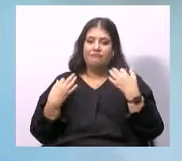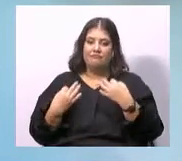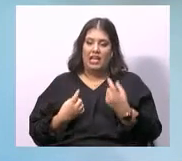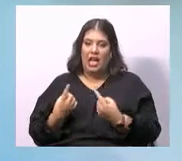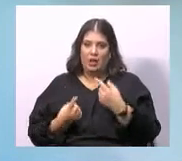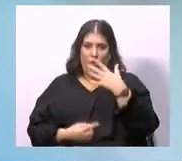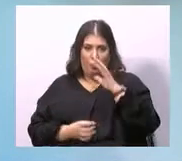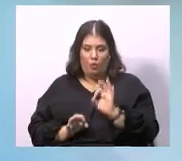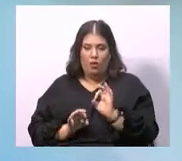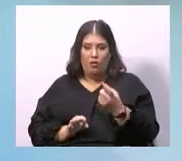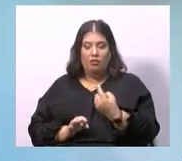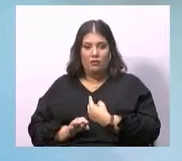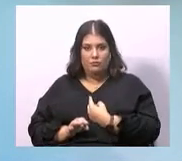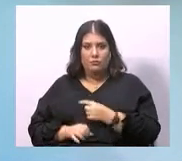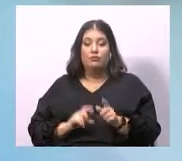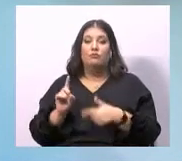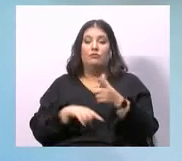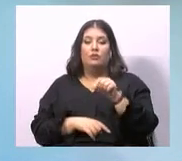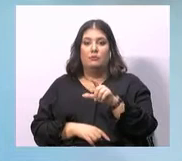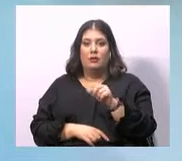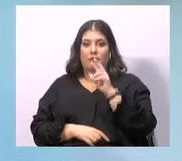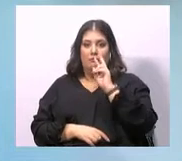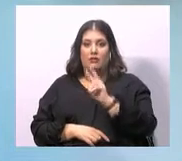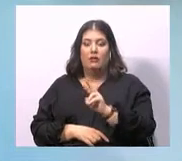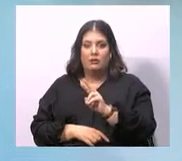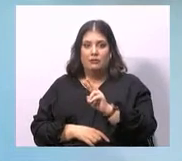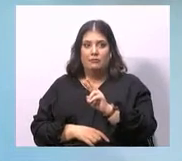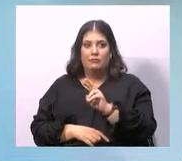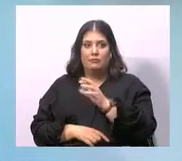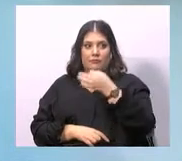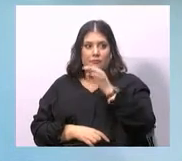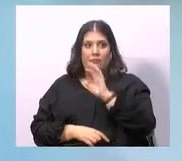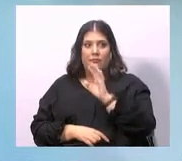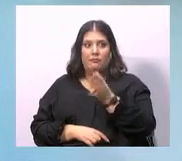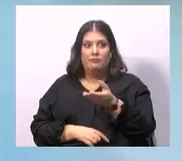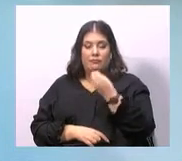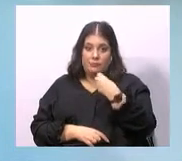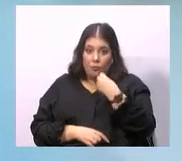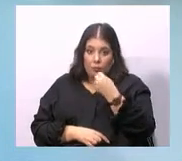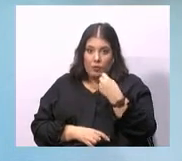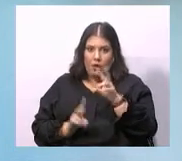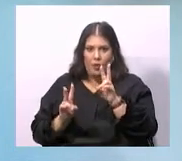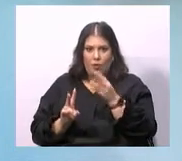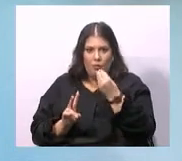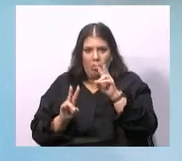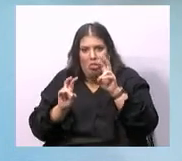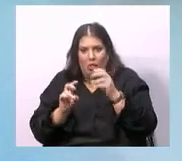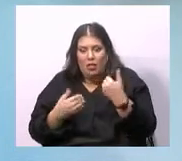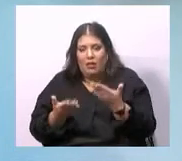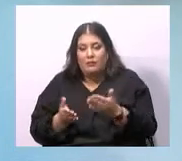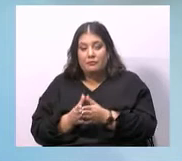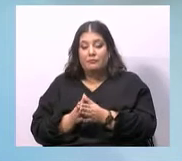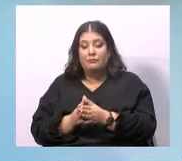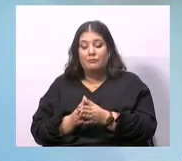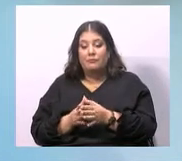cuidado com isso. E depois também temos que ver, já falei, nós estamos a alimentar o fungo, e temos que ver